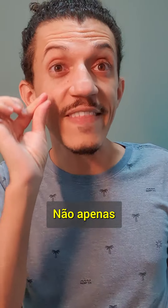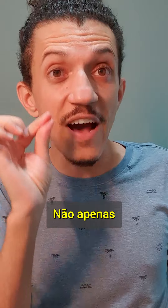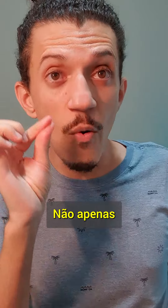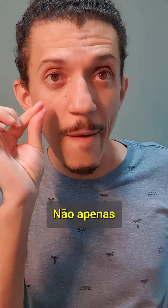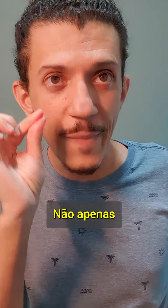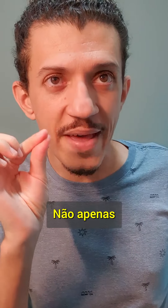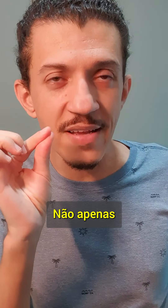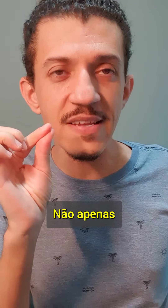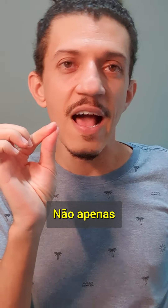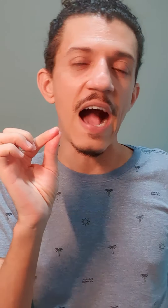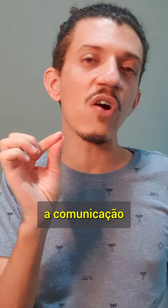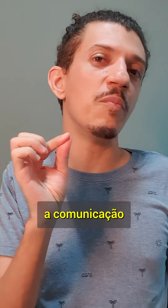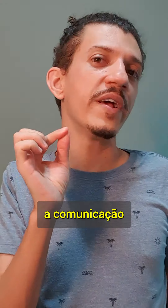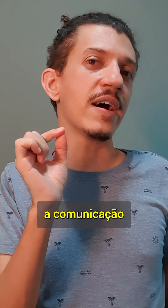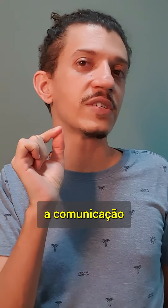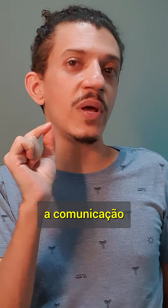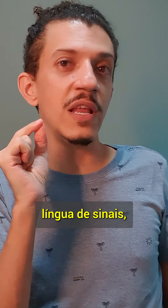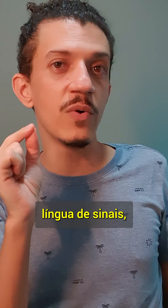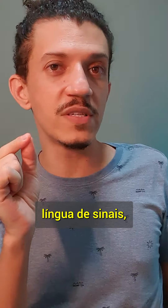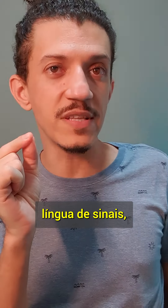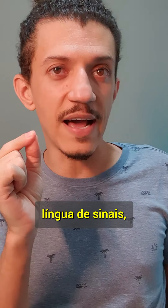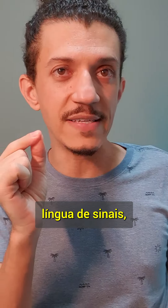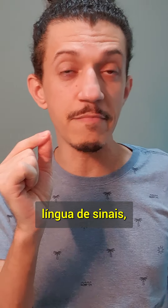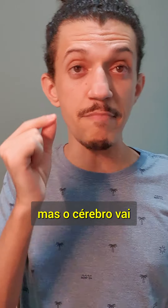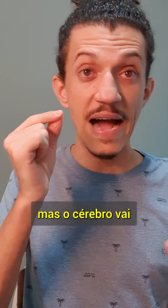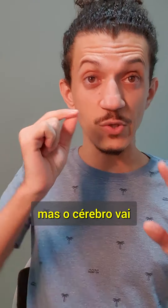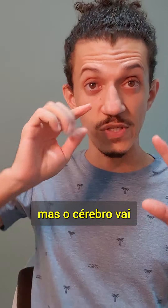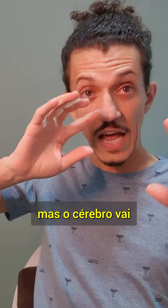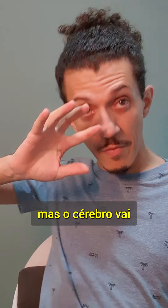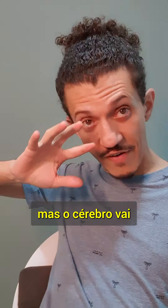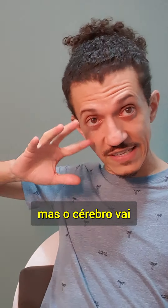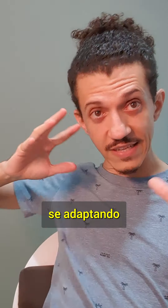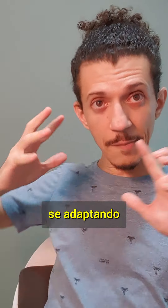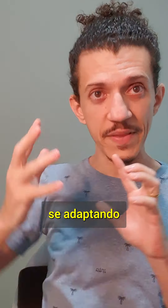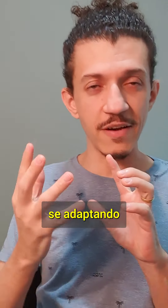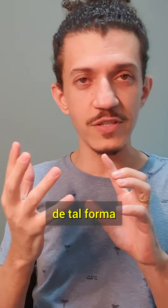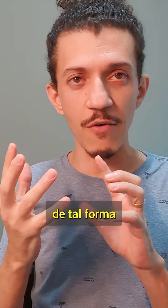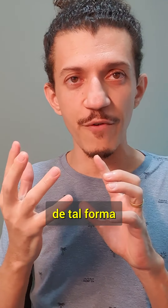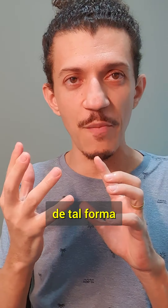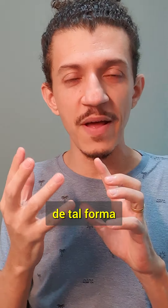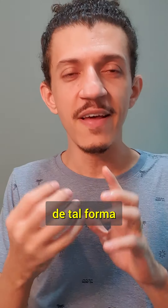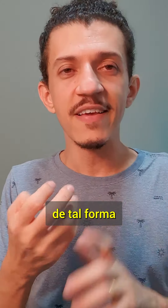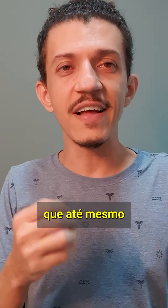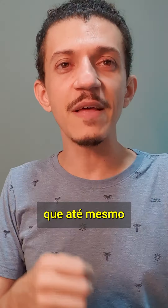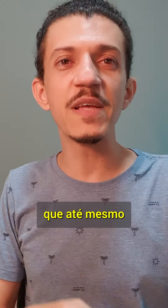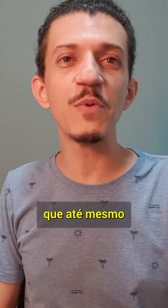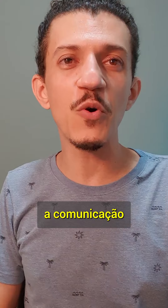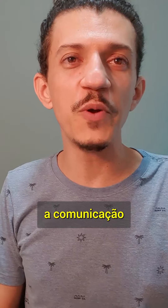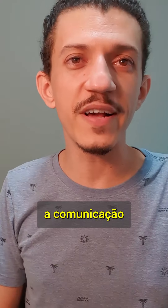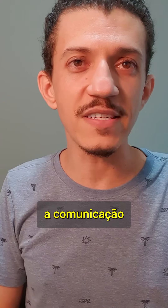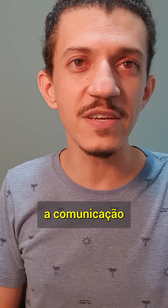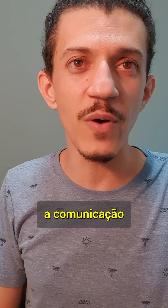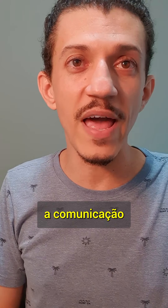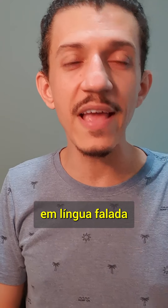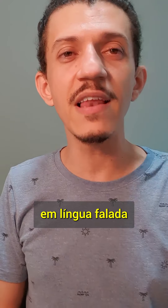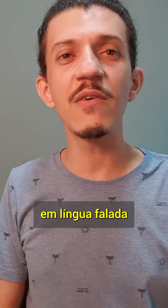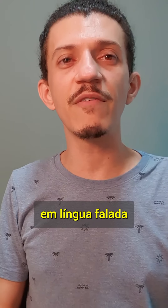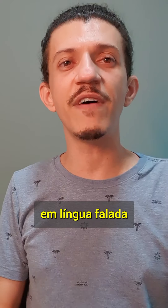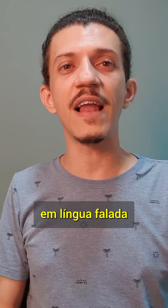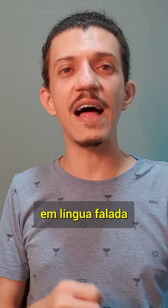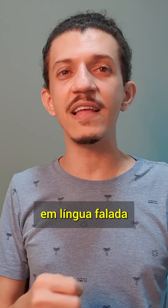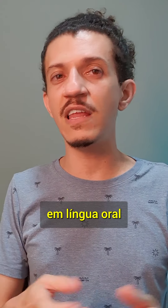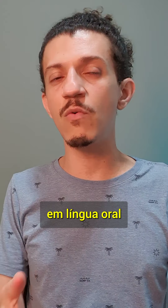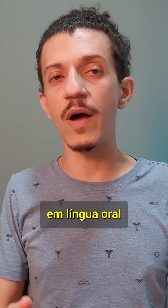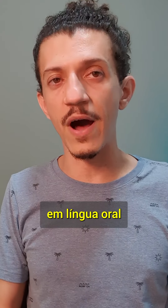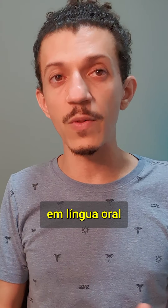Não apenas a comunicação em língua de sinais, mas o cérebro vai se adaptando de tal forma que até mesmo a comunicação em